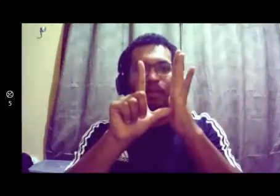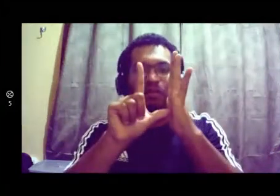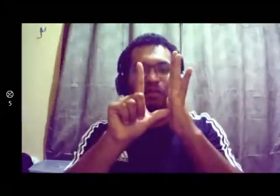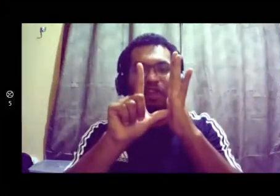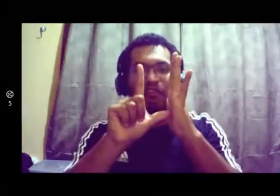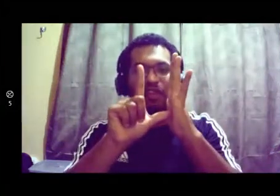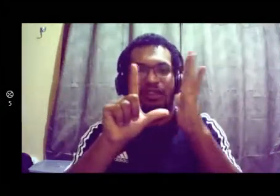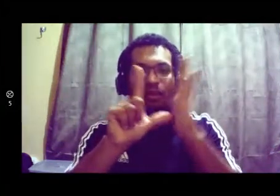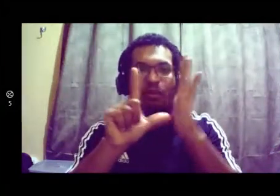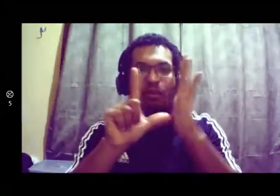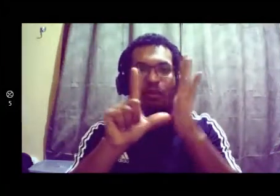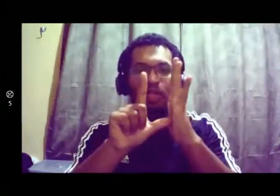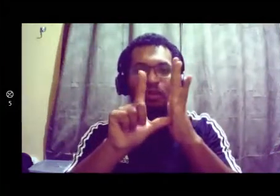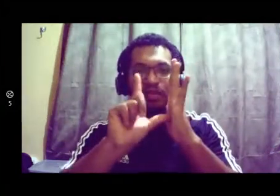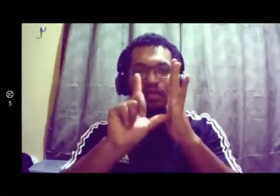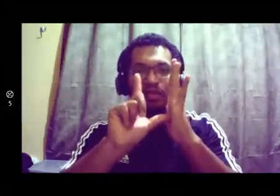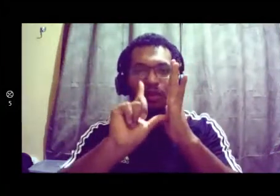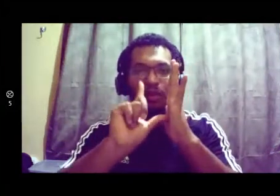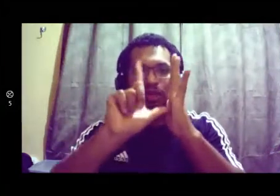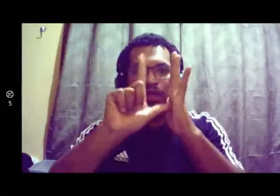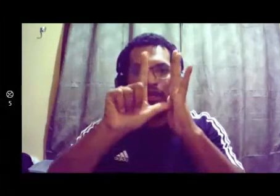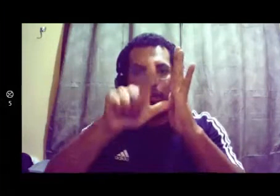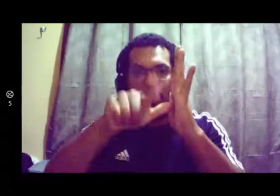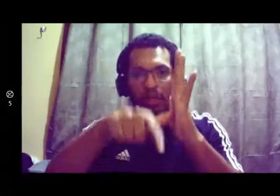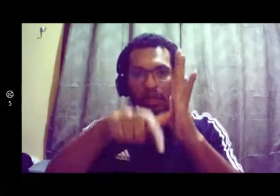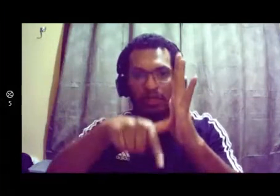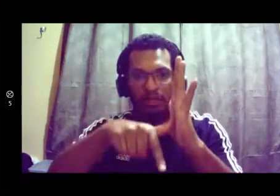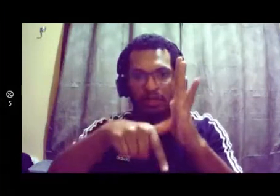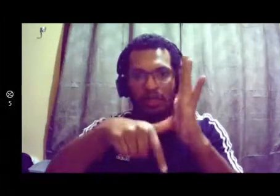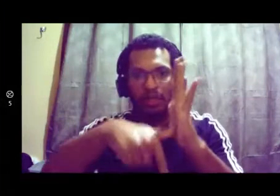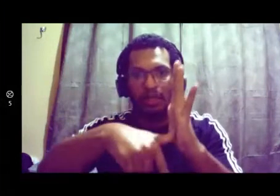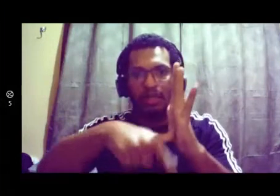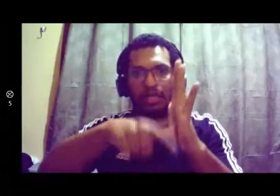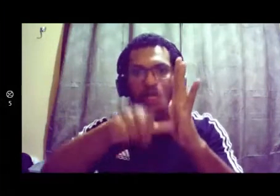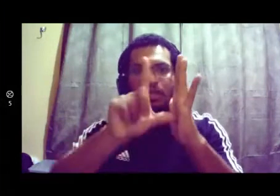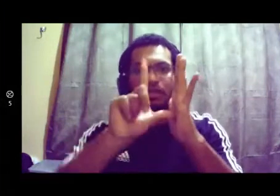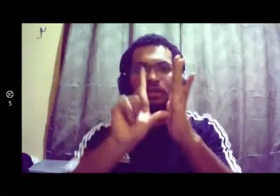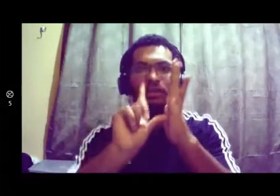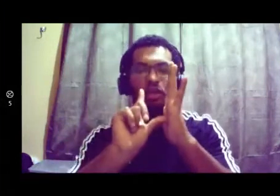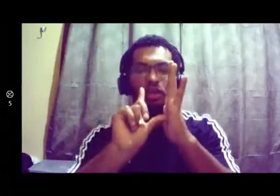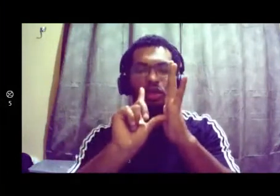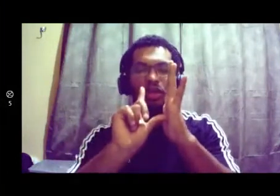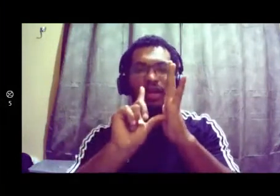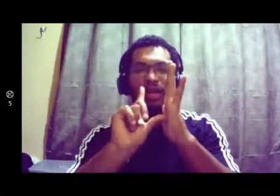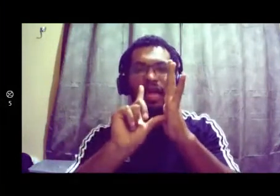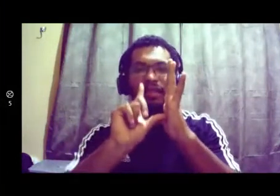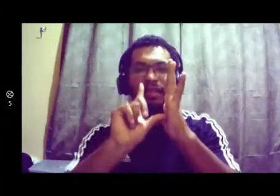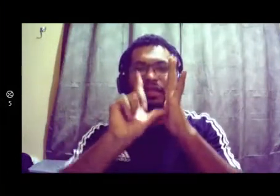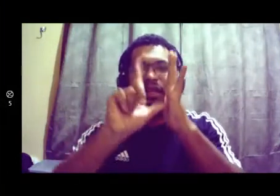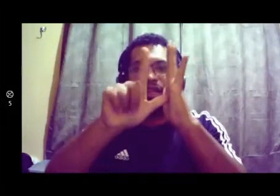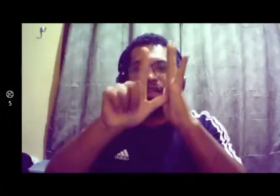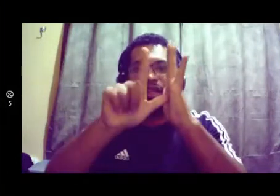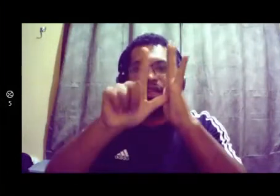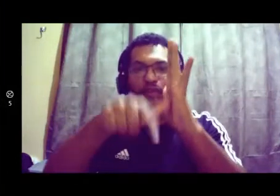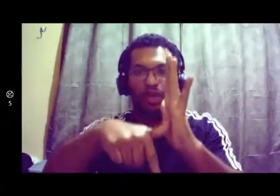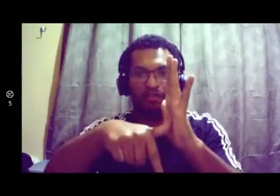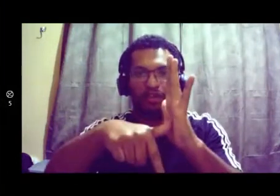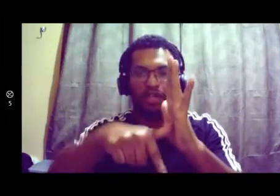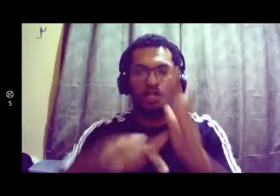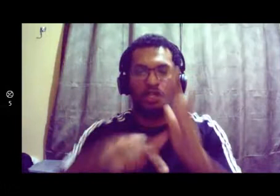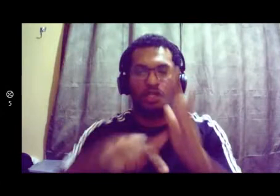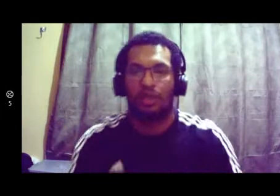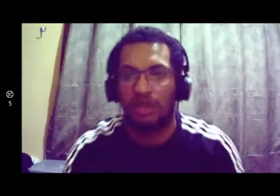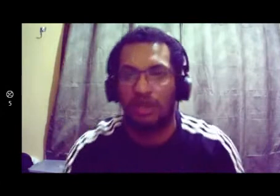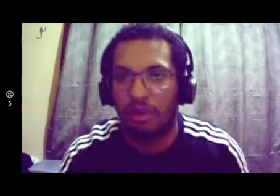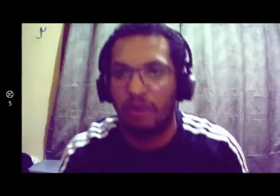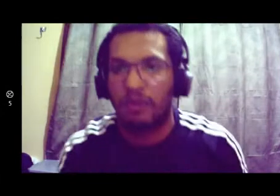da mão como referência, como ponto de articulação. Depois e antes. Jogando para trás, depois jogando para